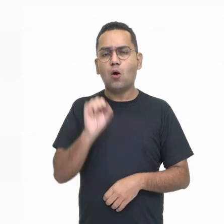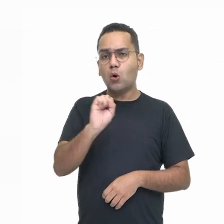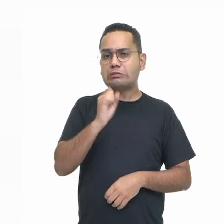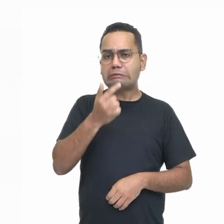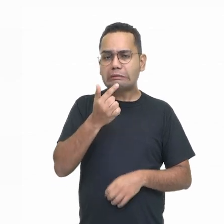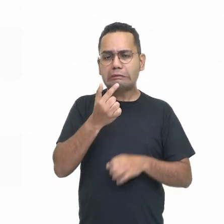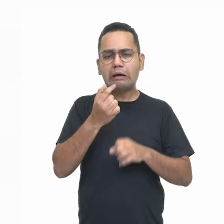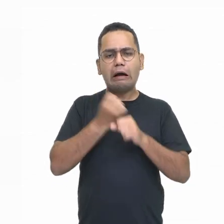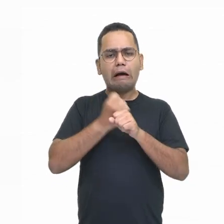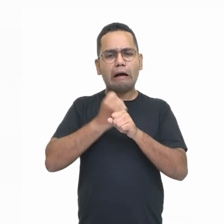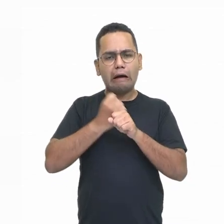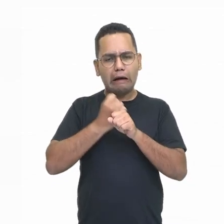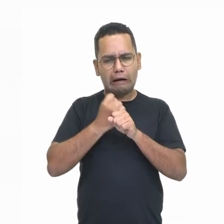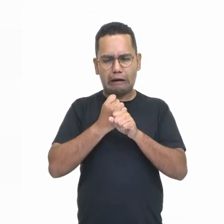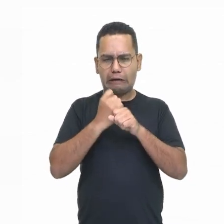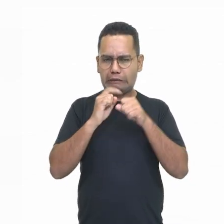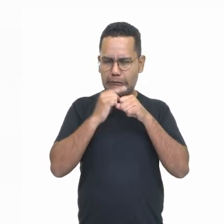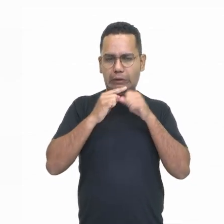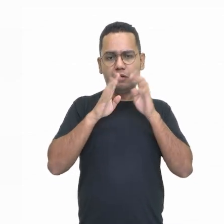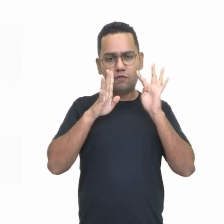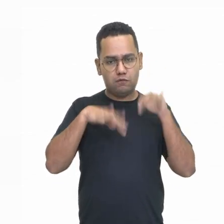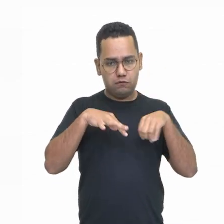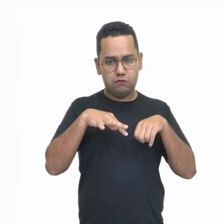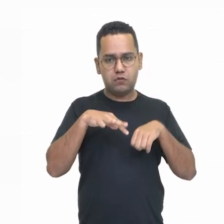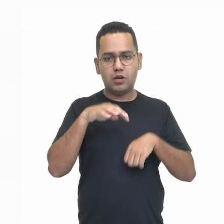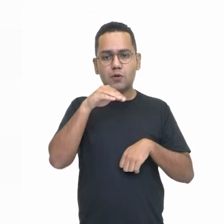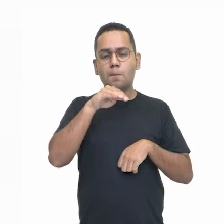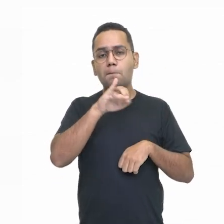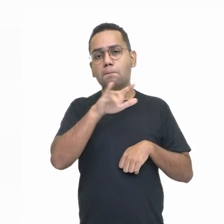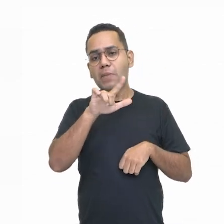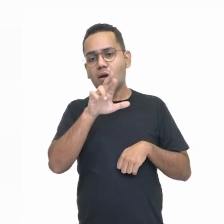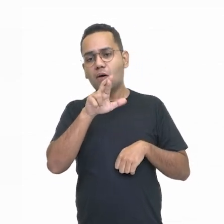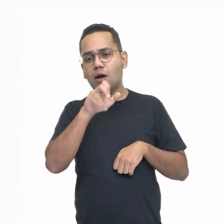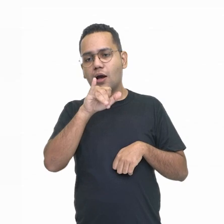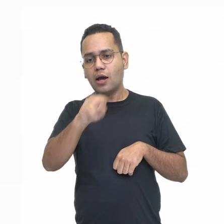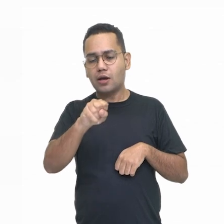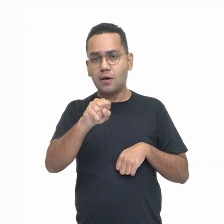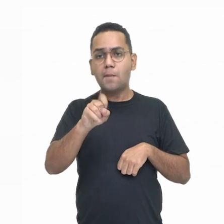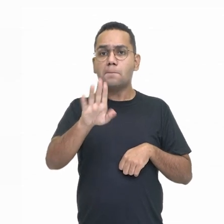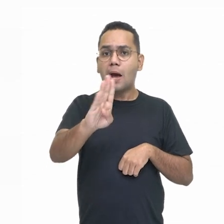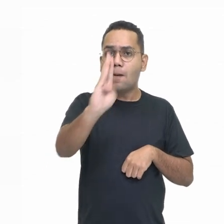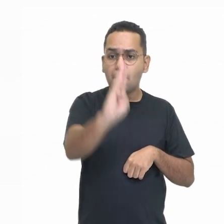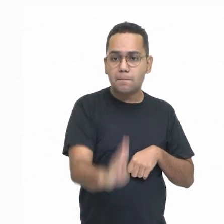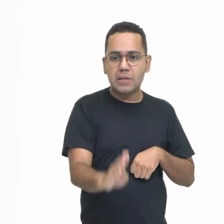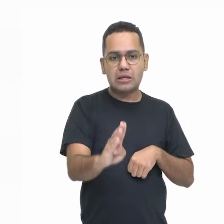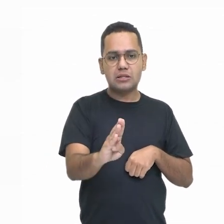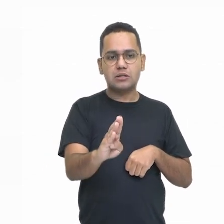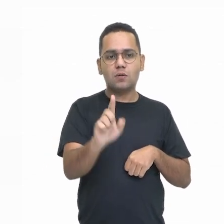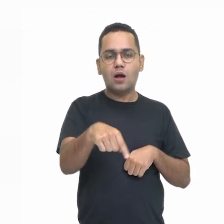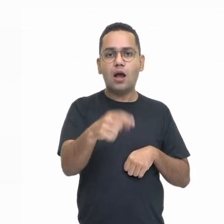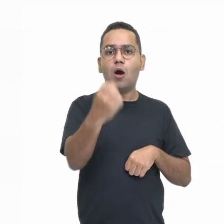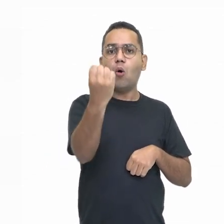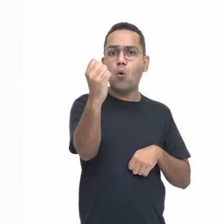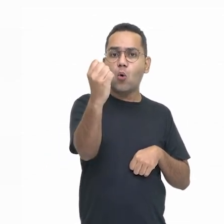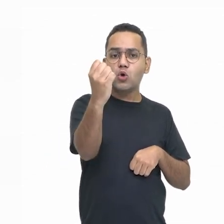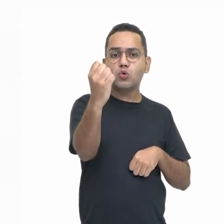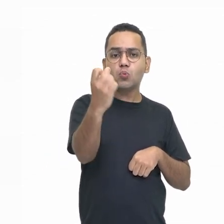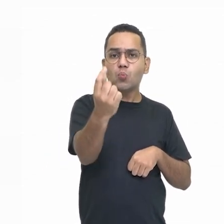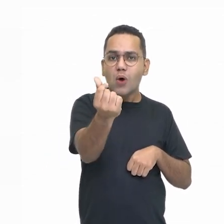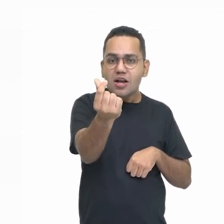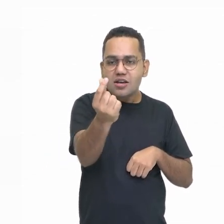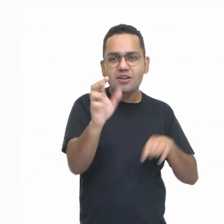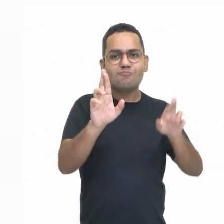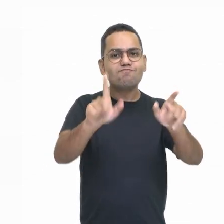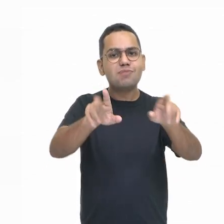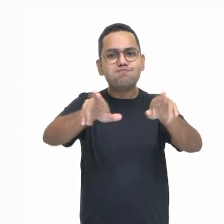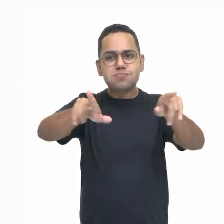R$1.000, o Brasil teve 8 moedas diferentes. e o real já é a mais duradoura